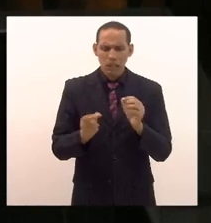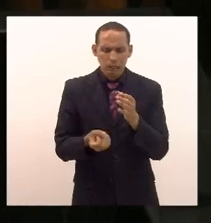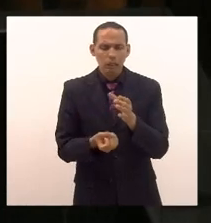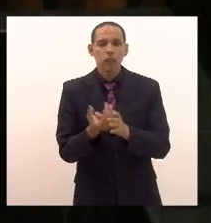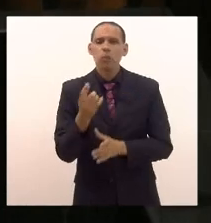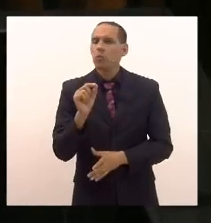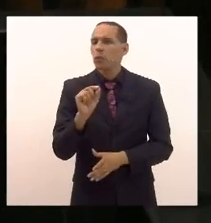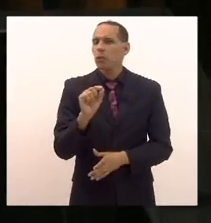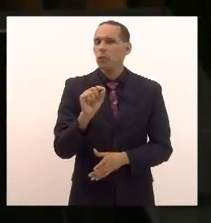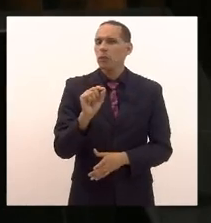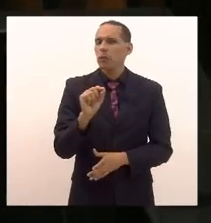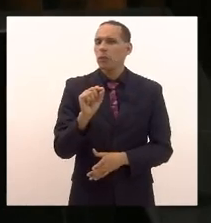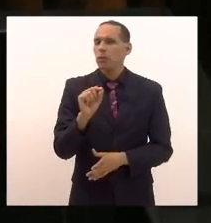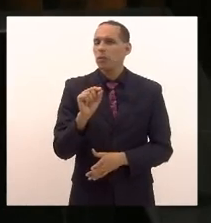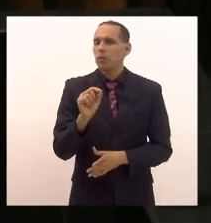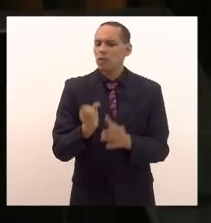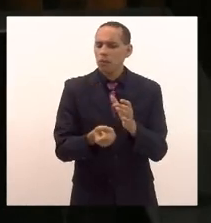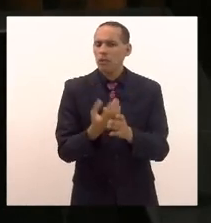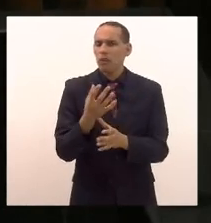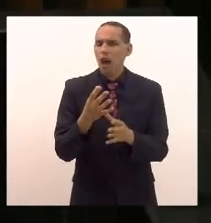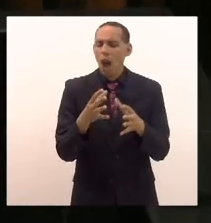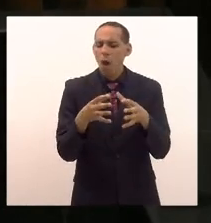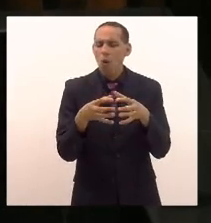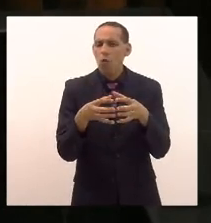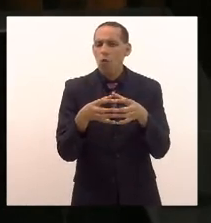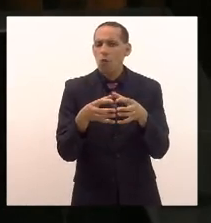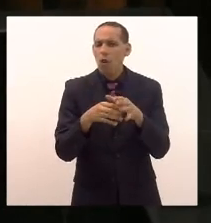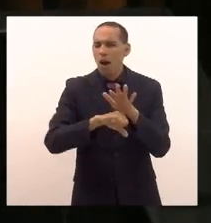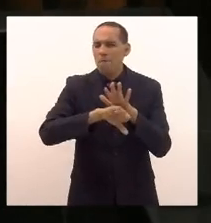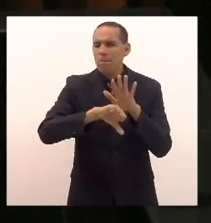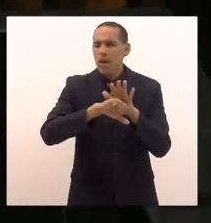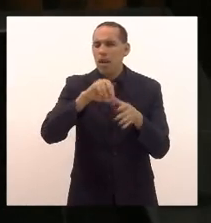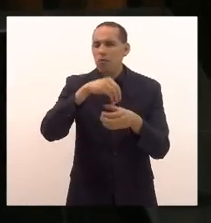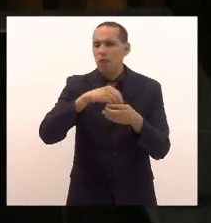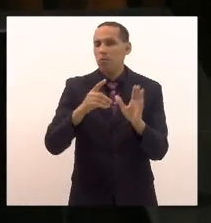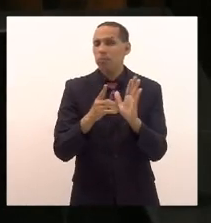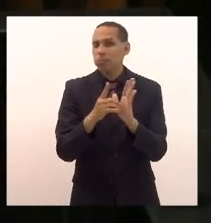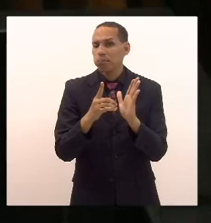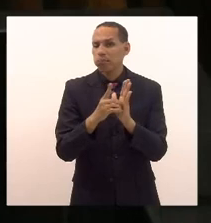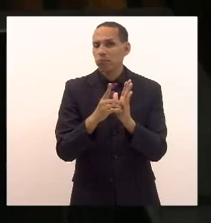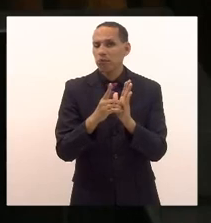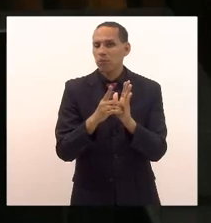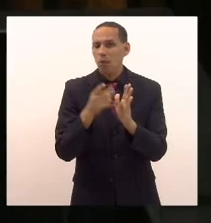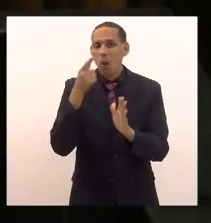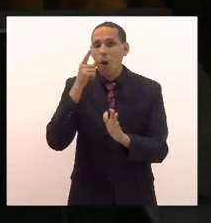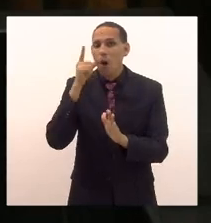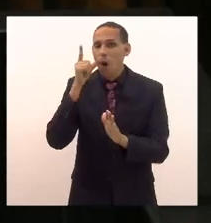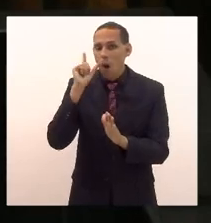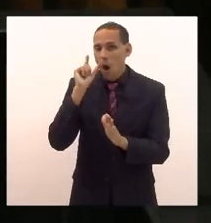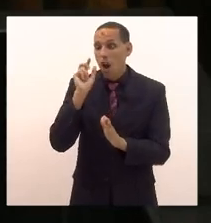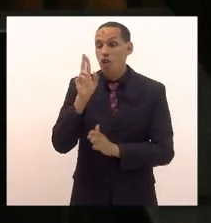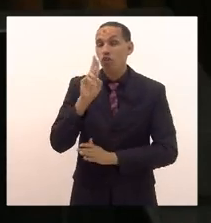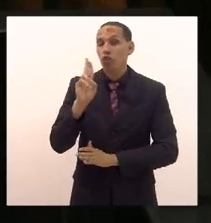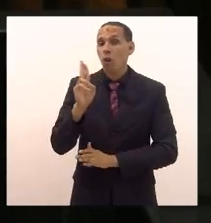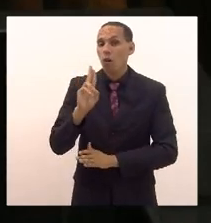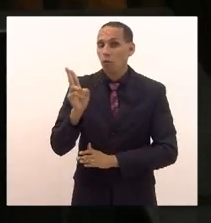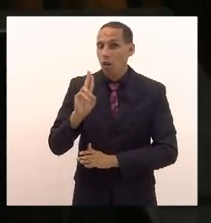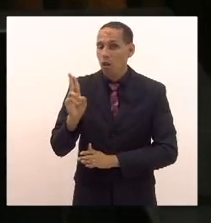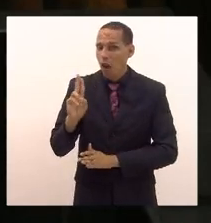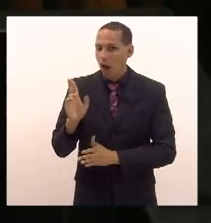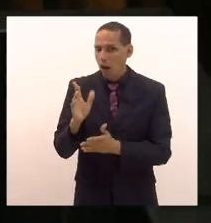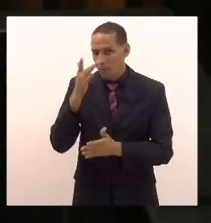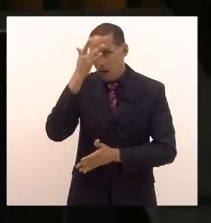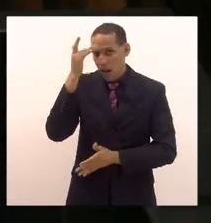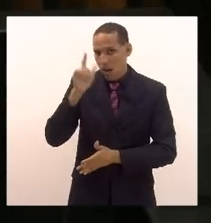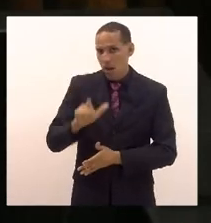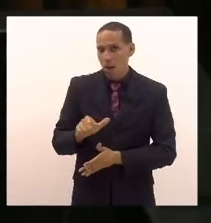criando taxa querendo uma quadrilha dentro do Detran E ontem eu recebi algum nome de algumas pessoas